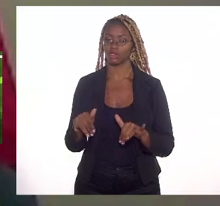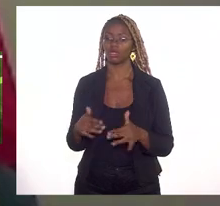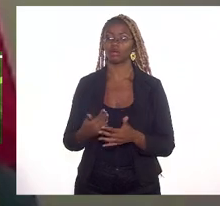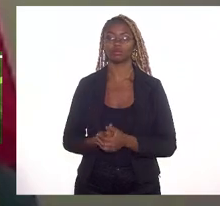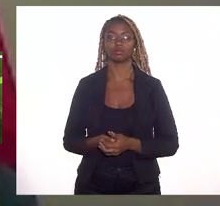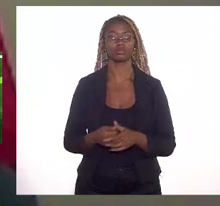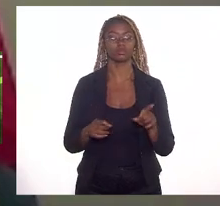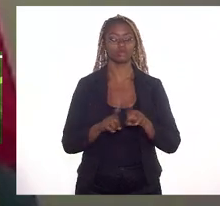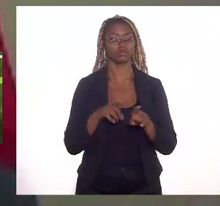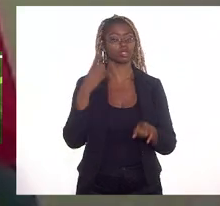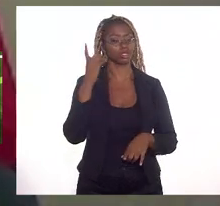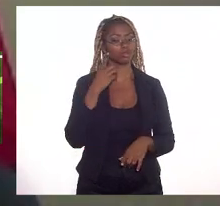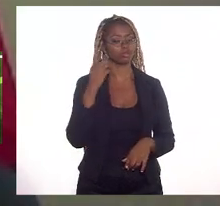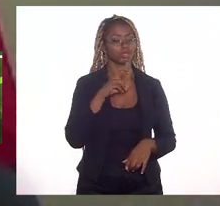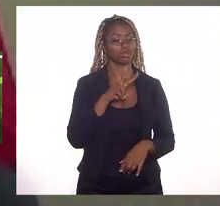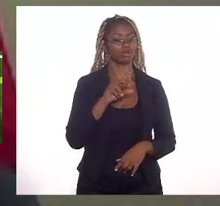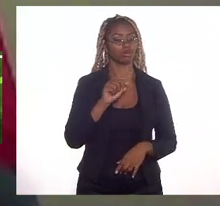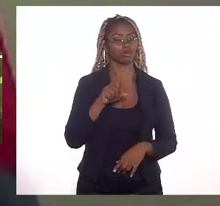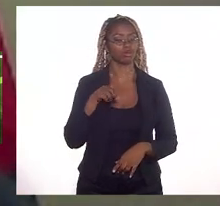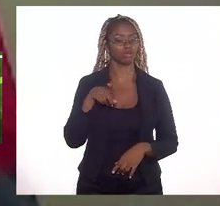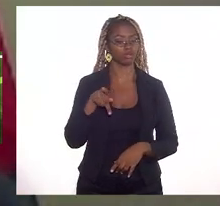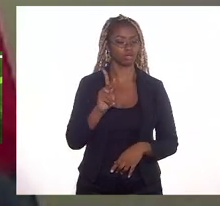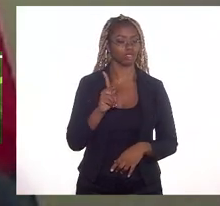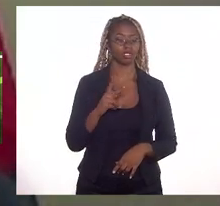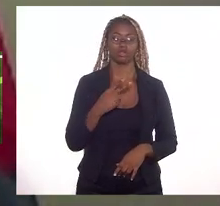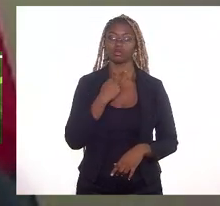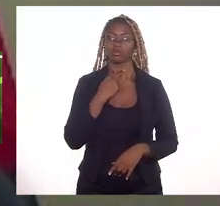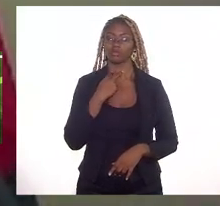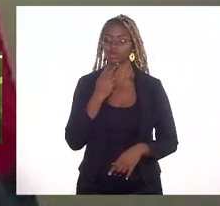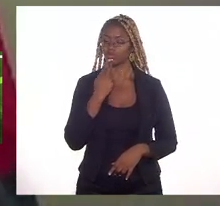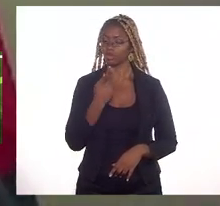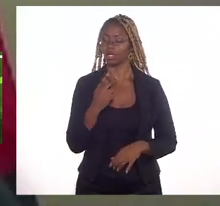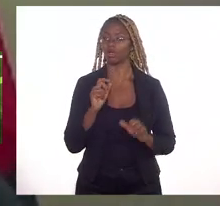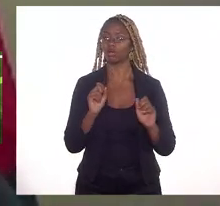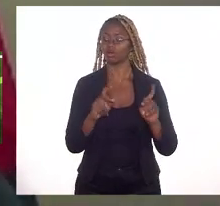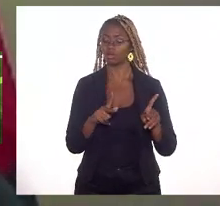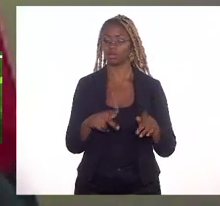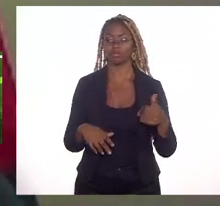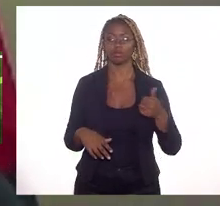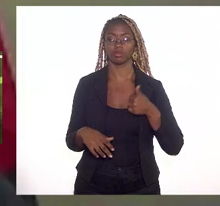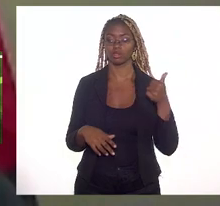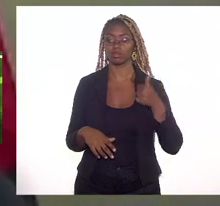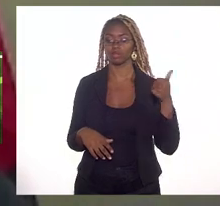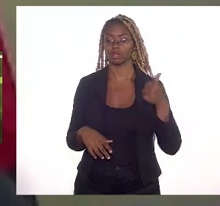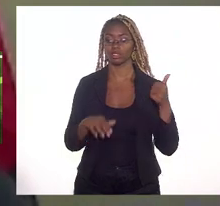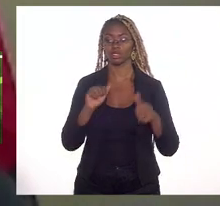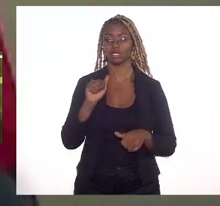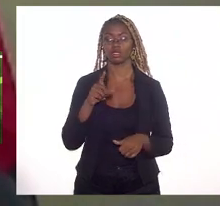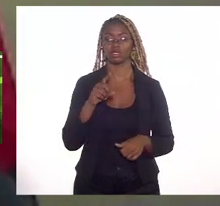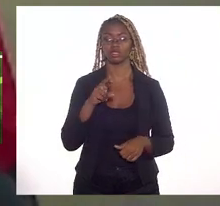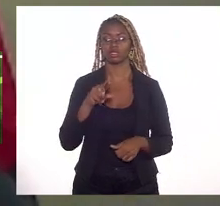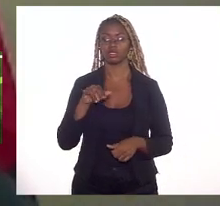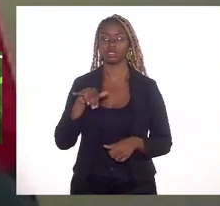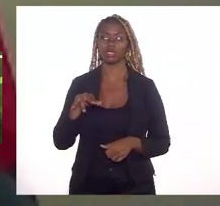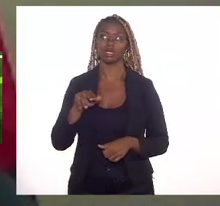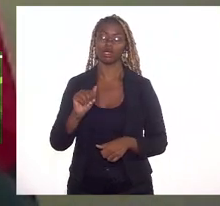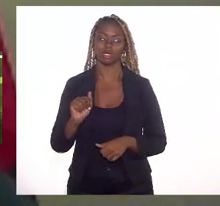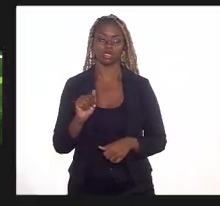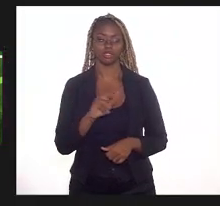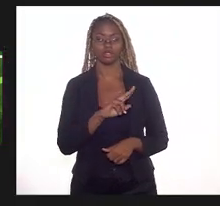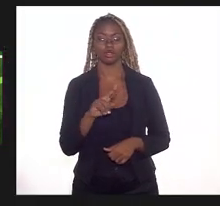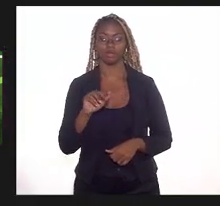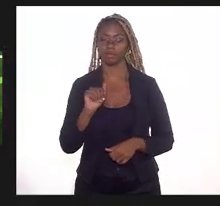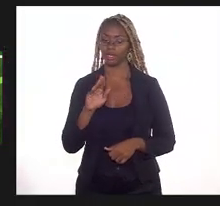também ao deputado Valdec, que ainda não teve oportunidade de falar. Então, em primeiro lugar, Adriana Santiago, da